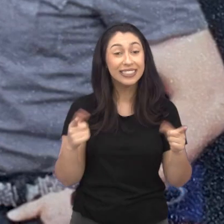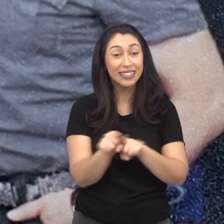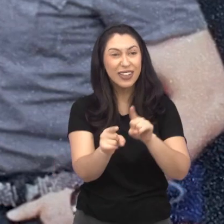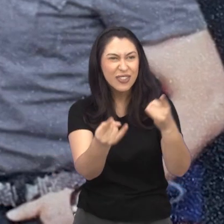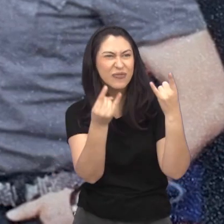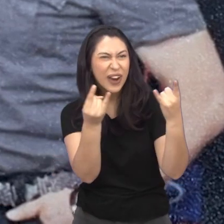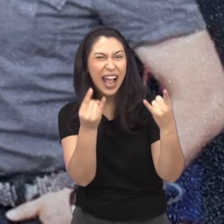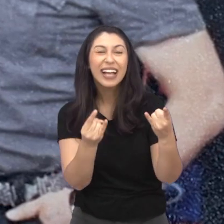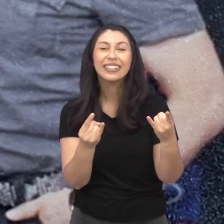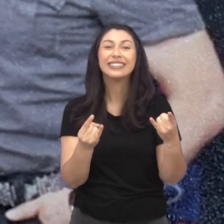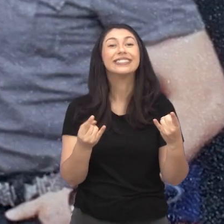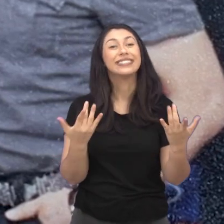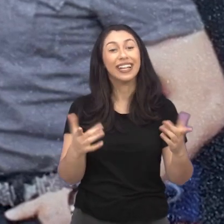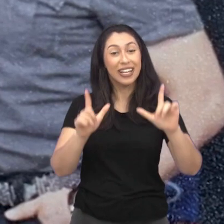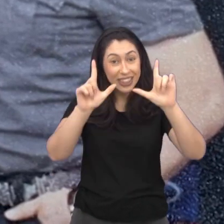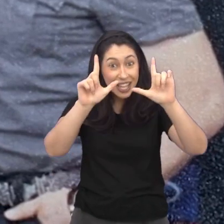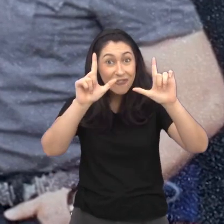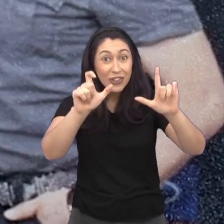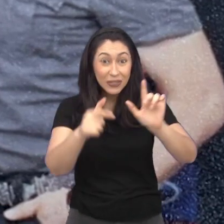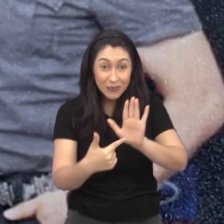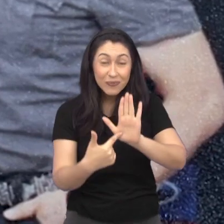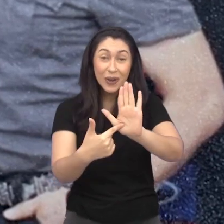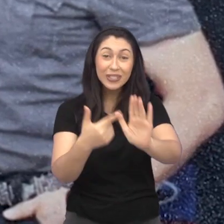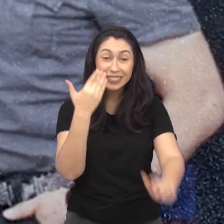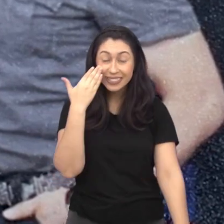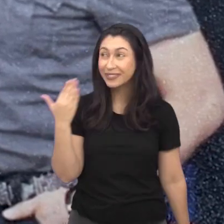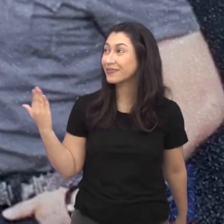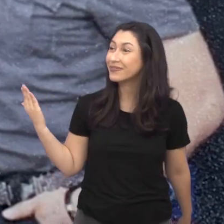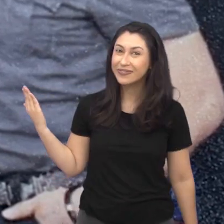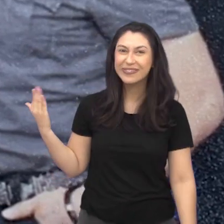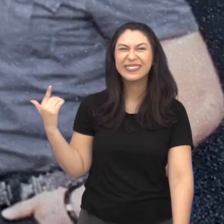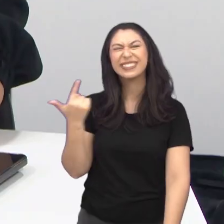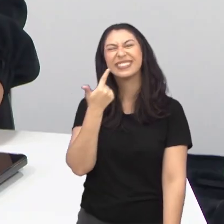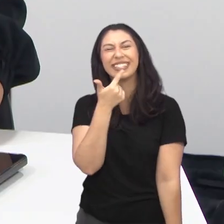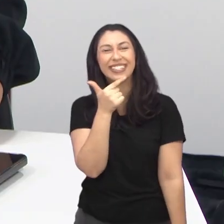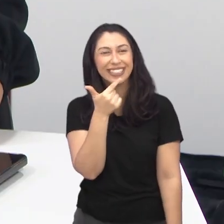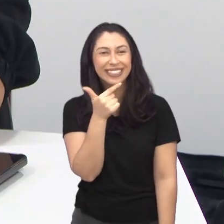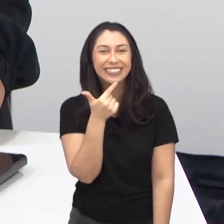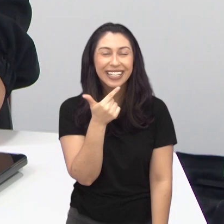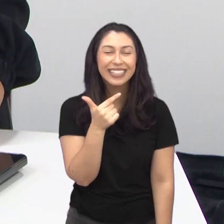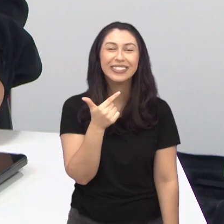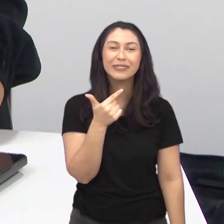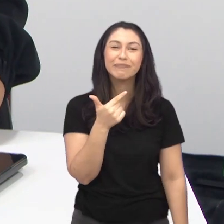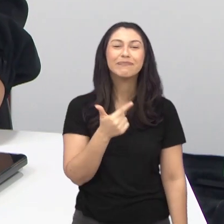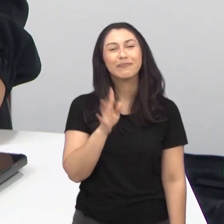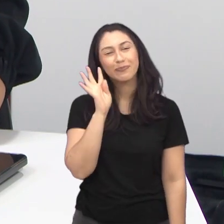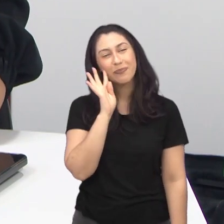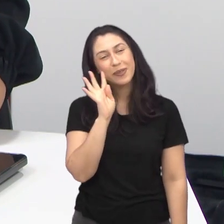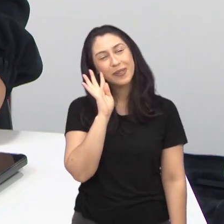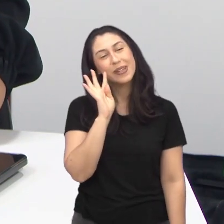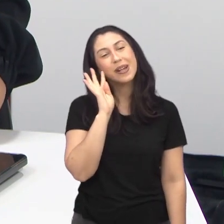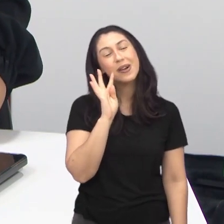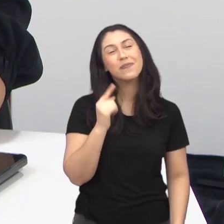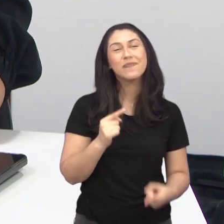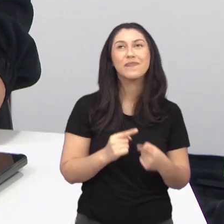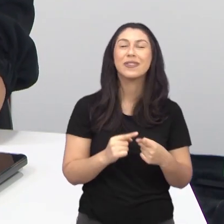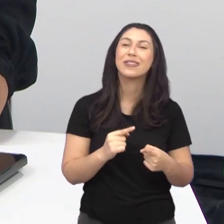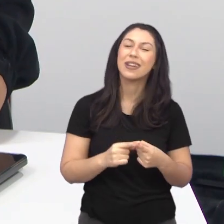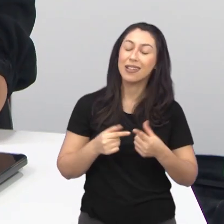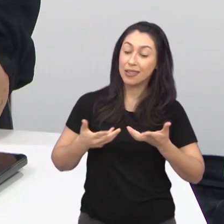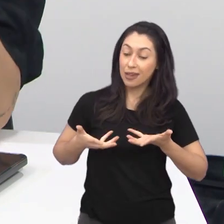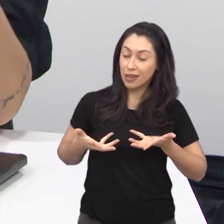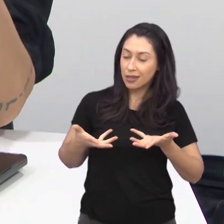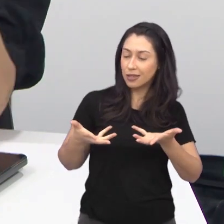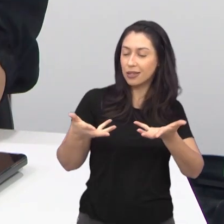meio da entrevista do nada, inclusive a foto pega esse momento, a gente cai na risada. E é muito divertido, porque essa